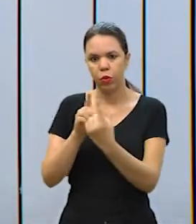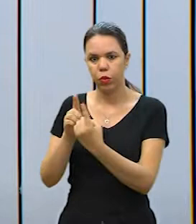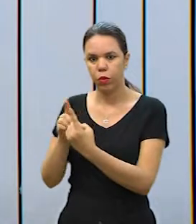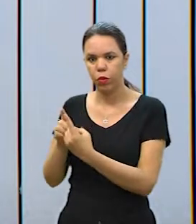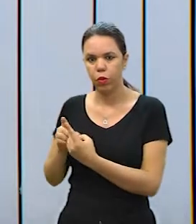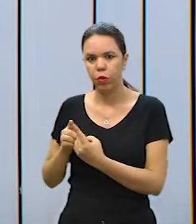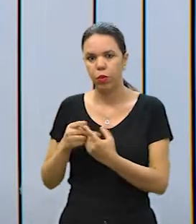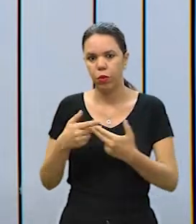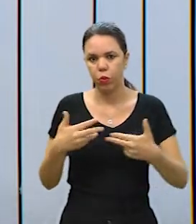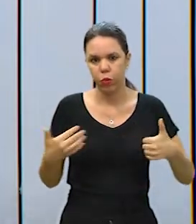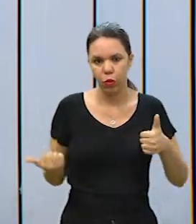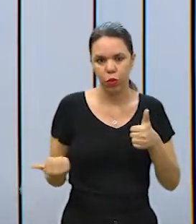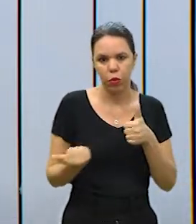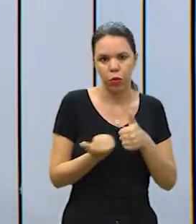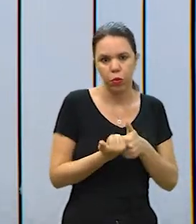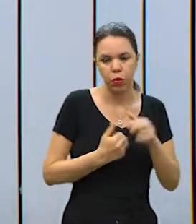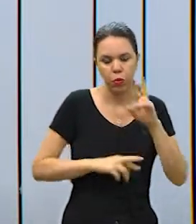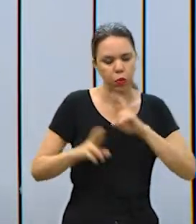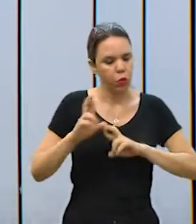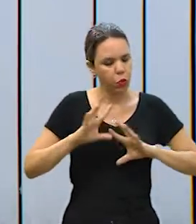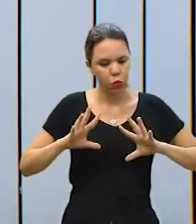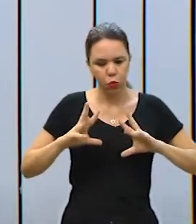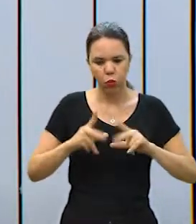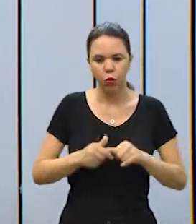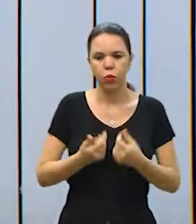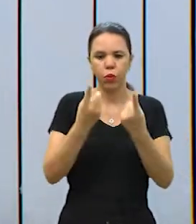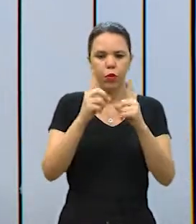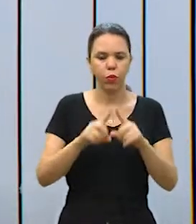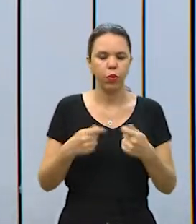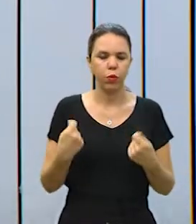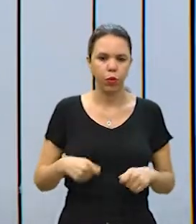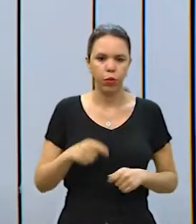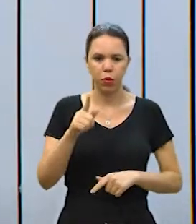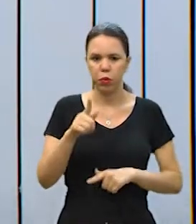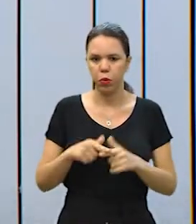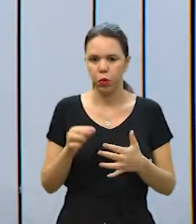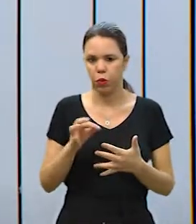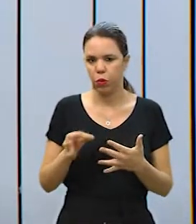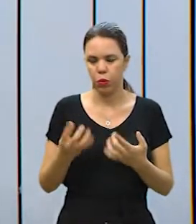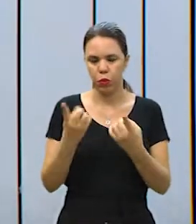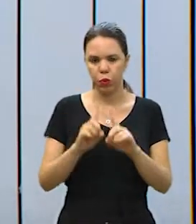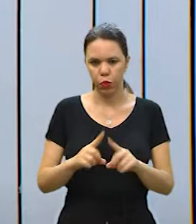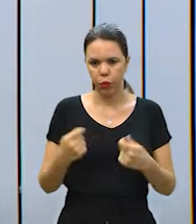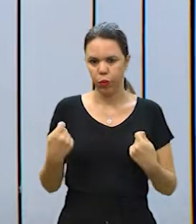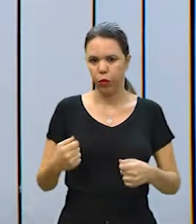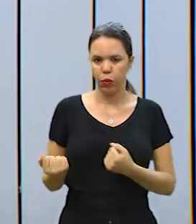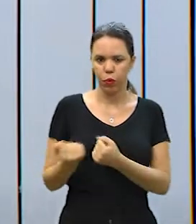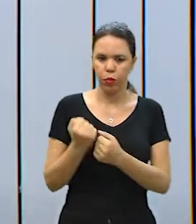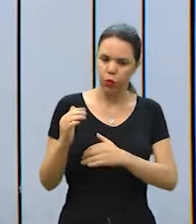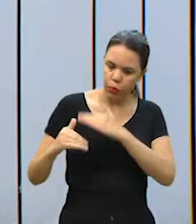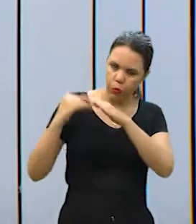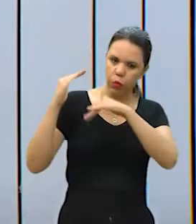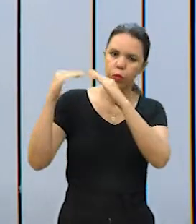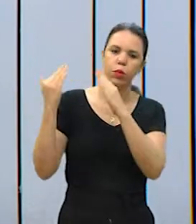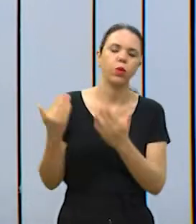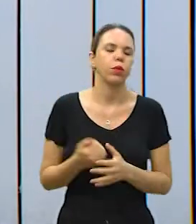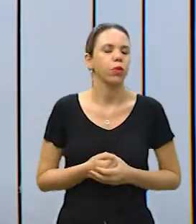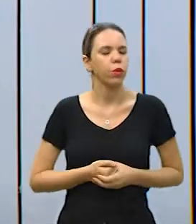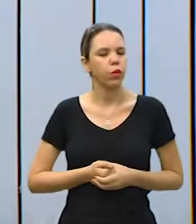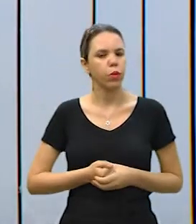assistivas, próteses, órteses, medicamentos e tudo que uma criança com deficiência precisa para se